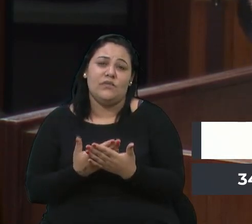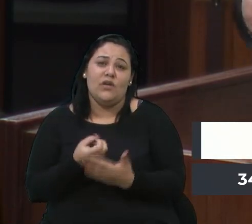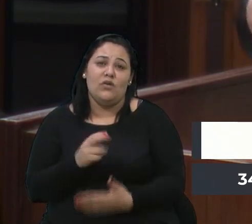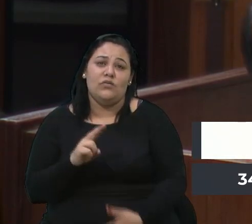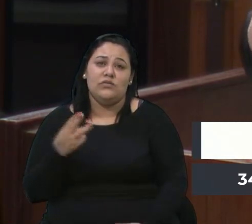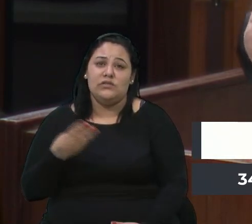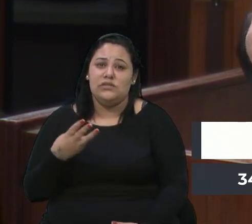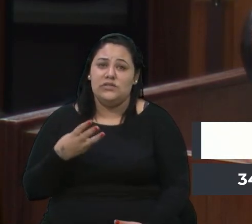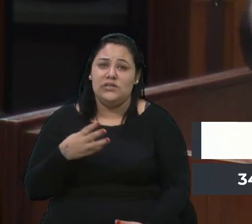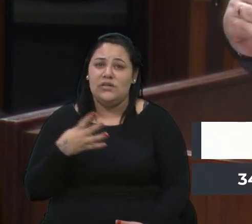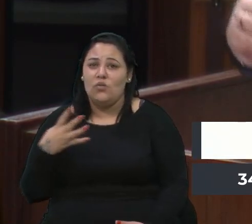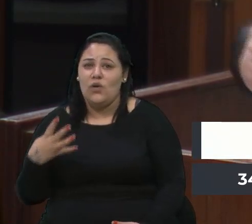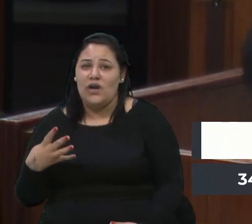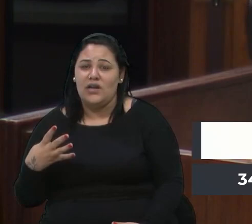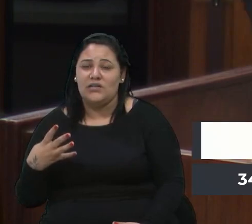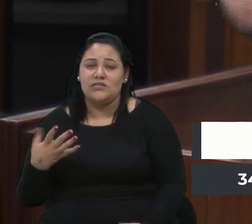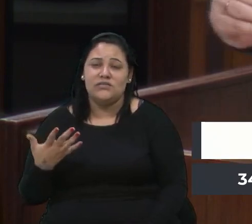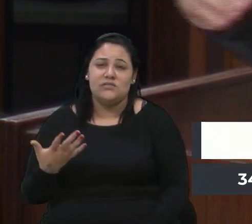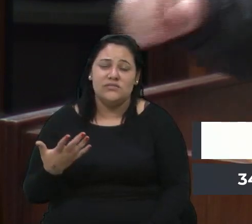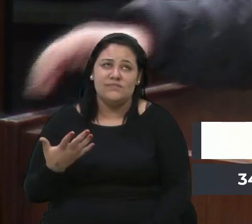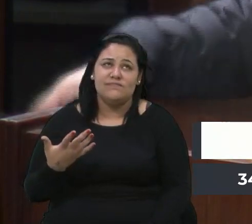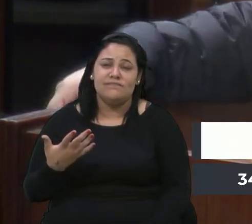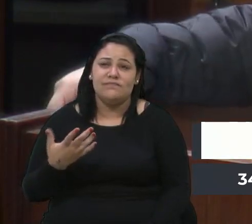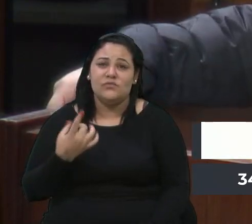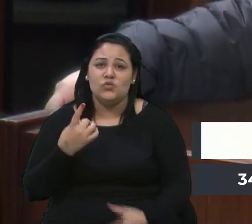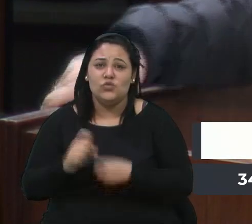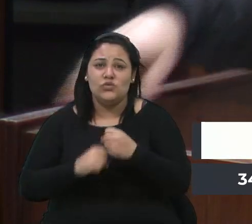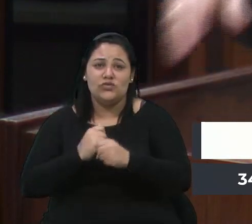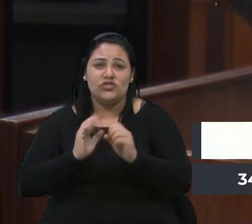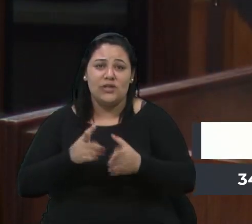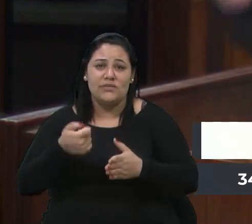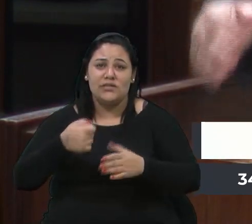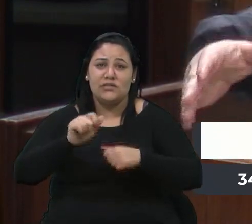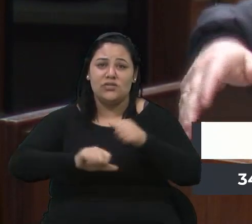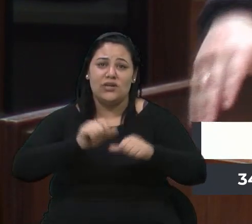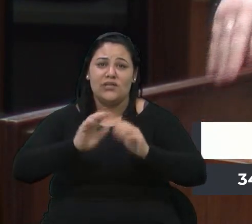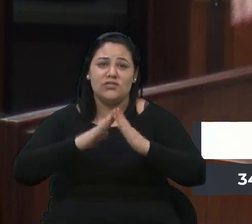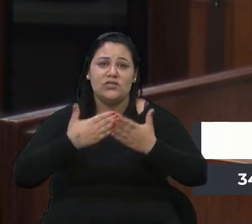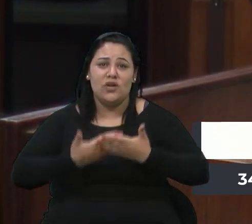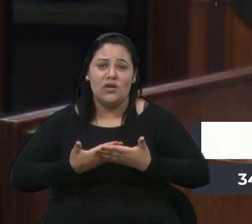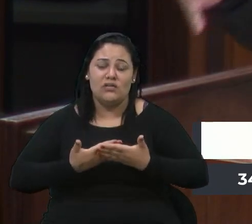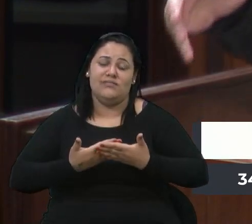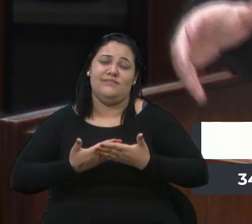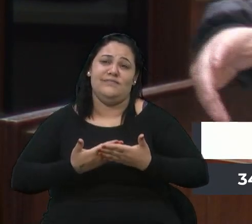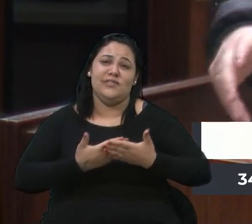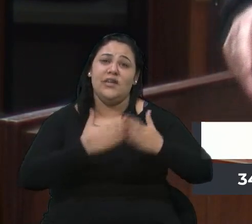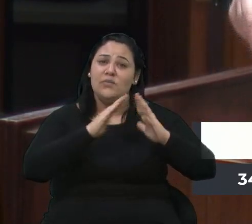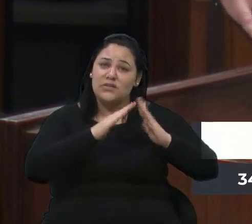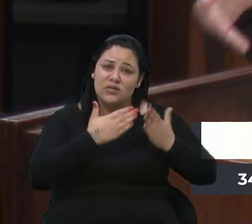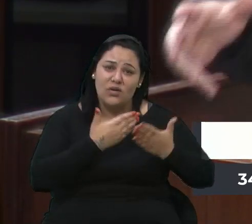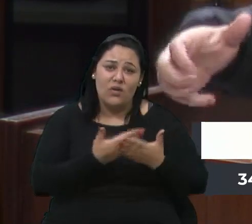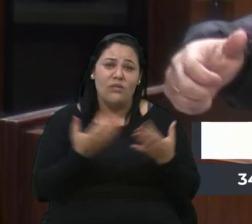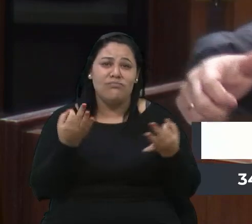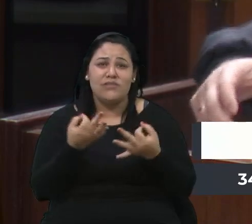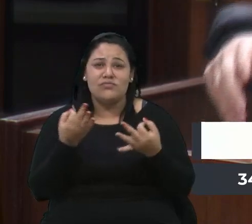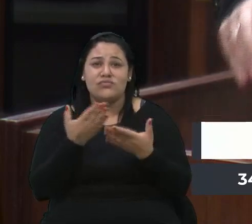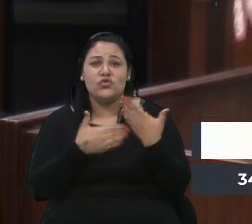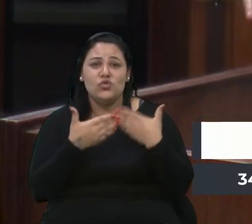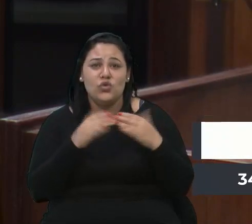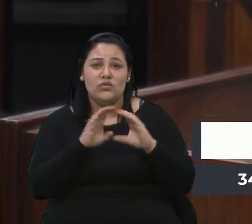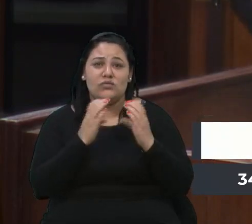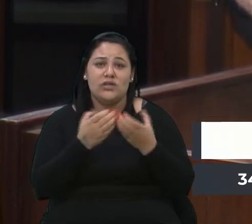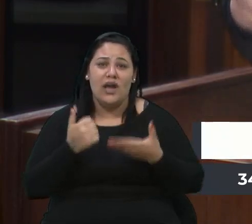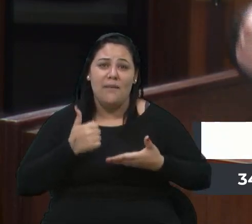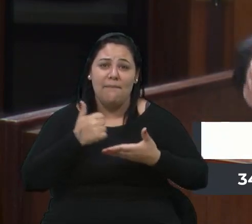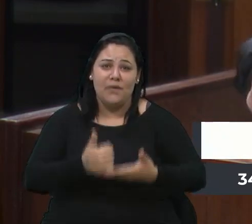para a 4ª, 1 ano, já tem que trocar novamente da escola. Uma escola maravilhosa, uma escola que toda a comunidade apoia, que